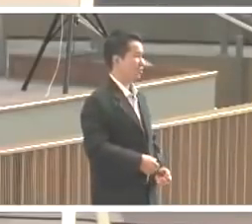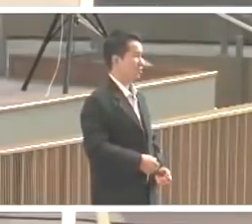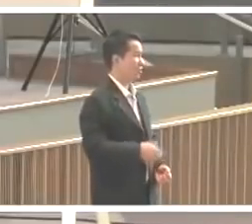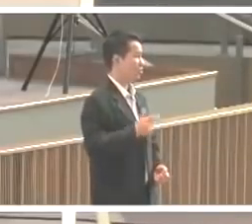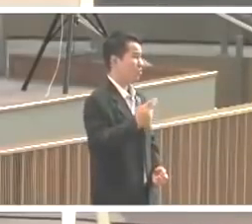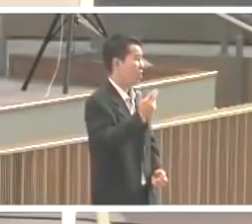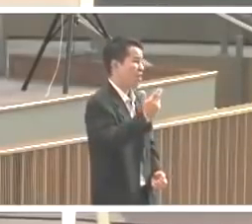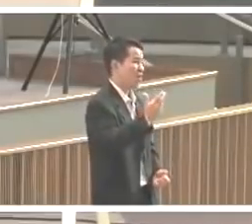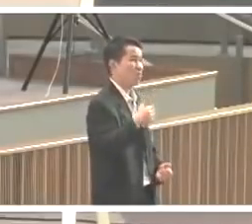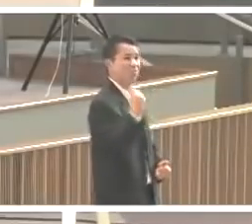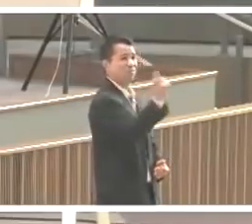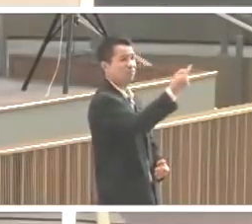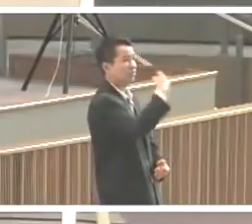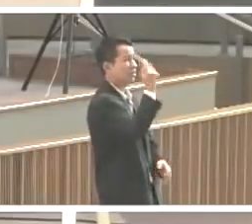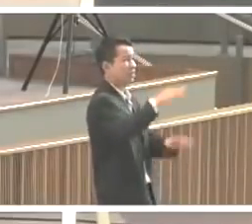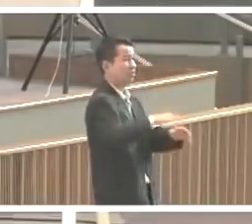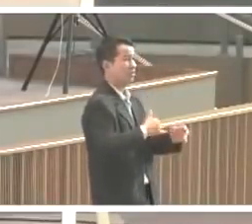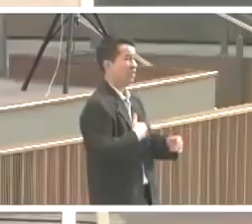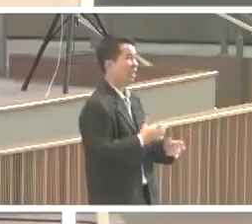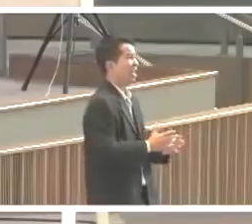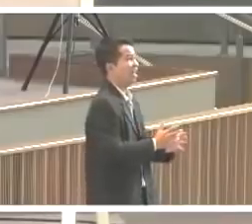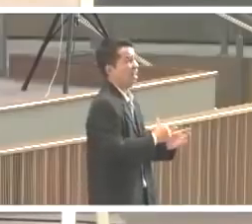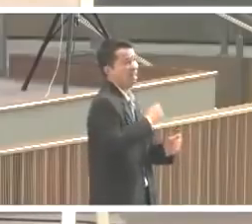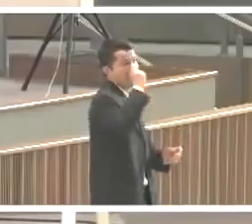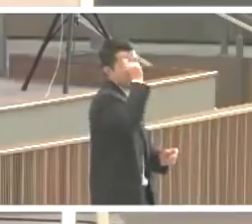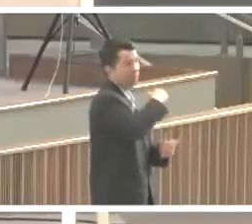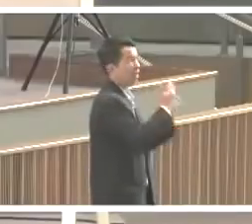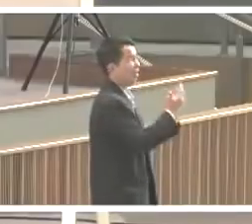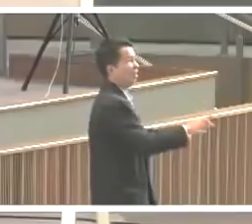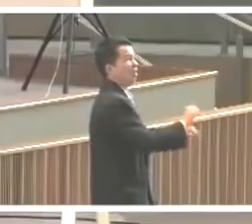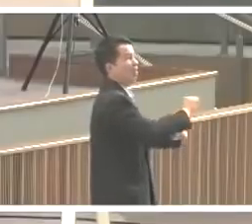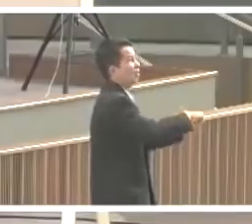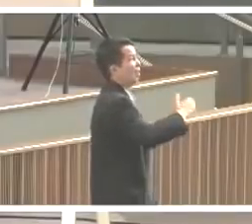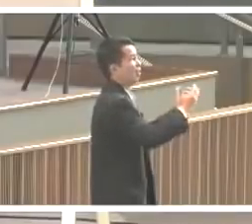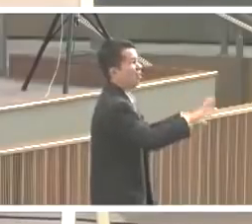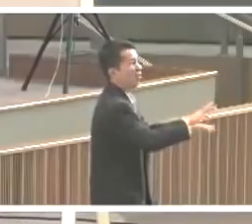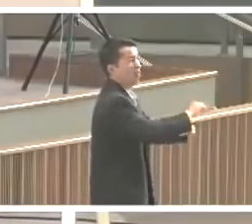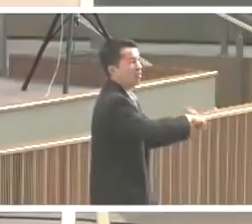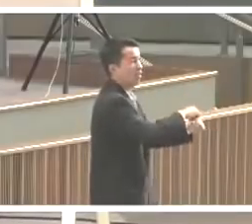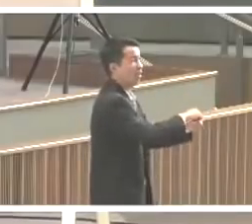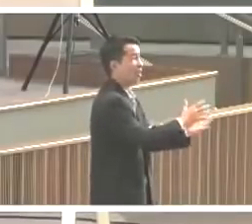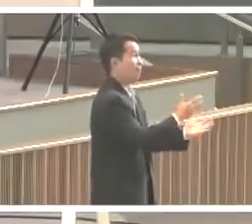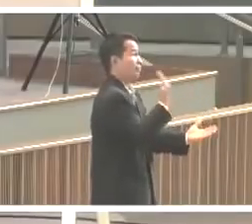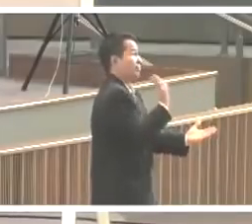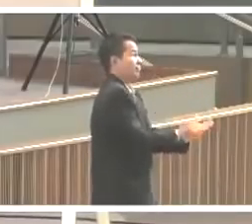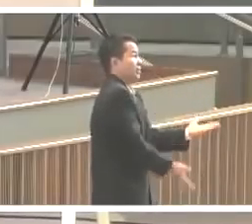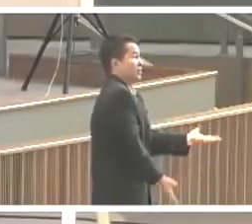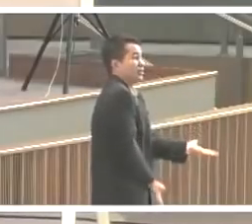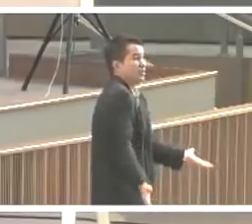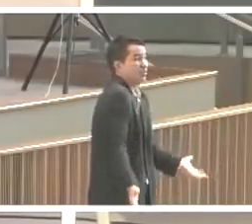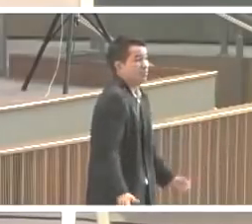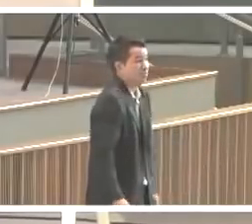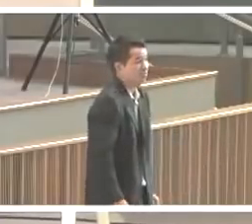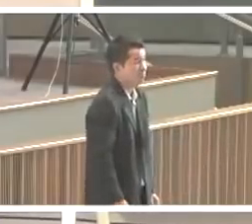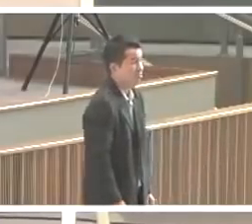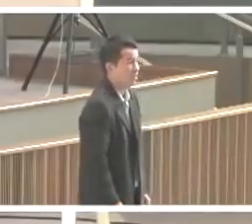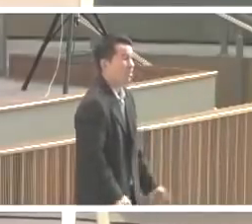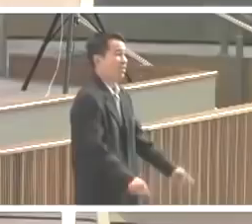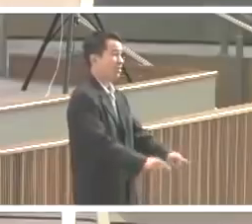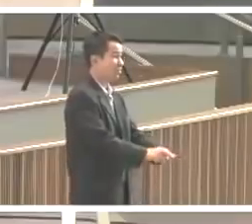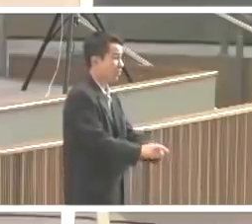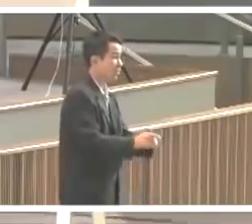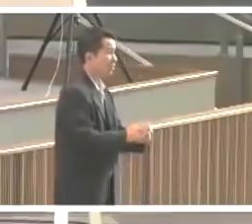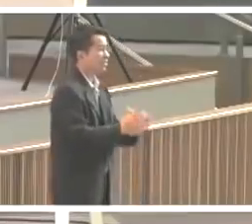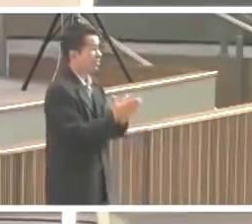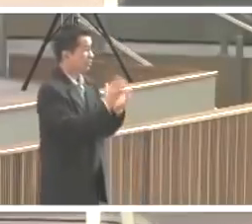poder ter aquela pérola. Ou vai falar do campo que tem um tesouro, que a gente vende tudo que tem para comprar aquele campo, porque